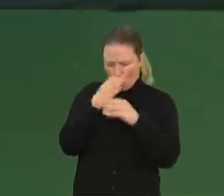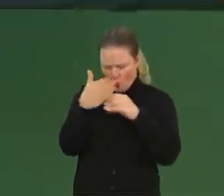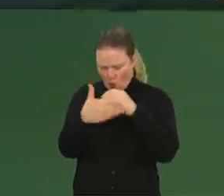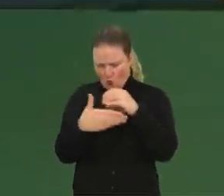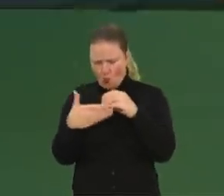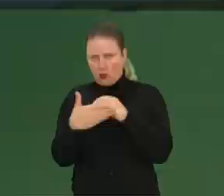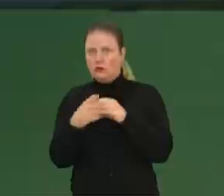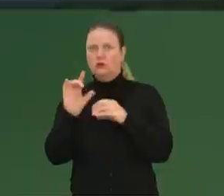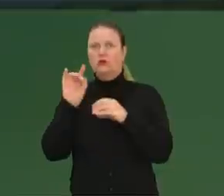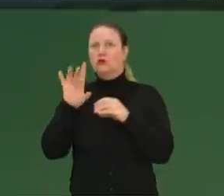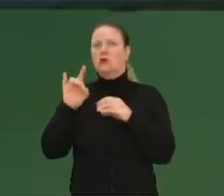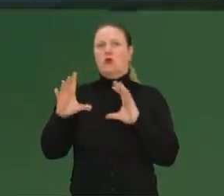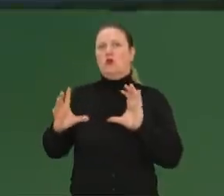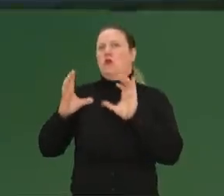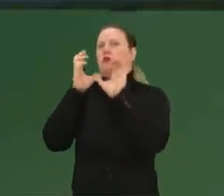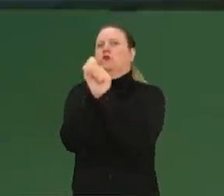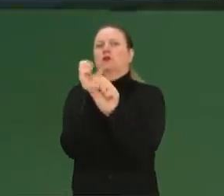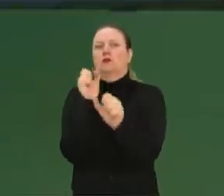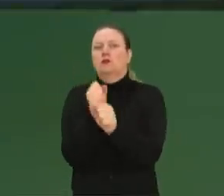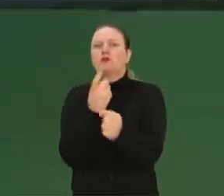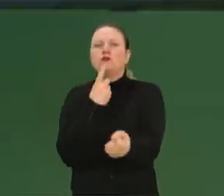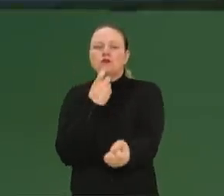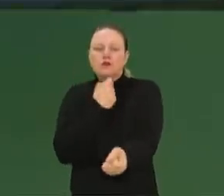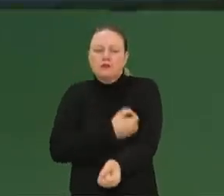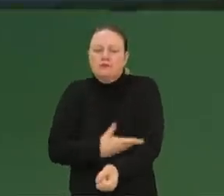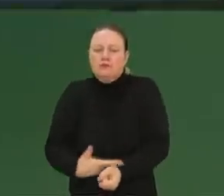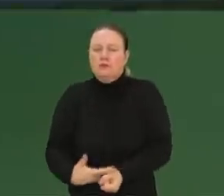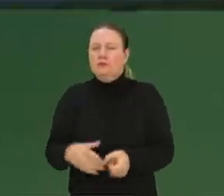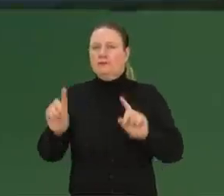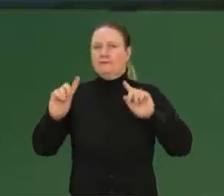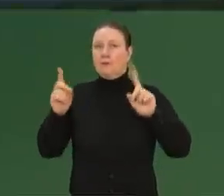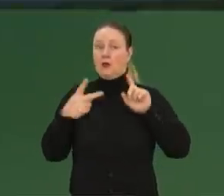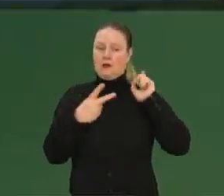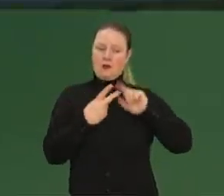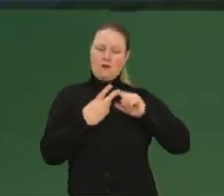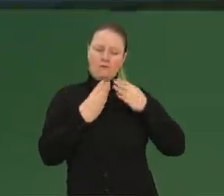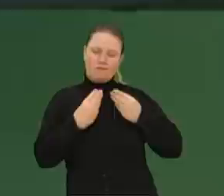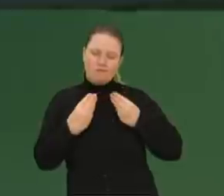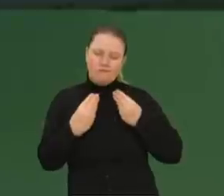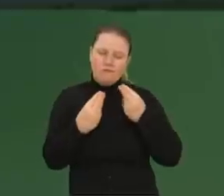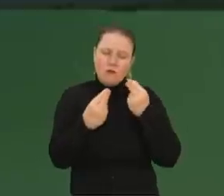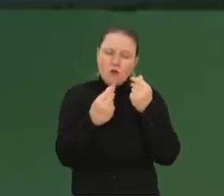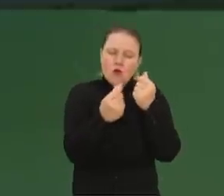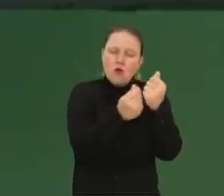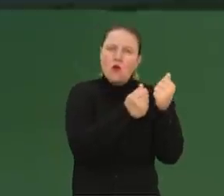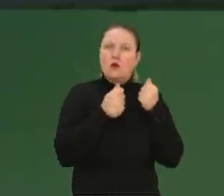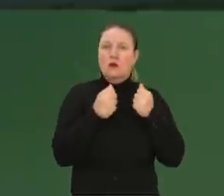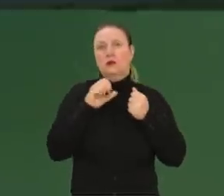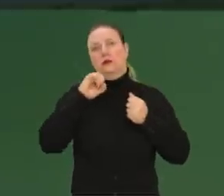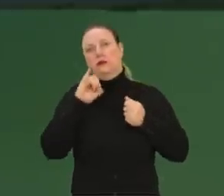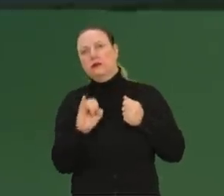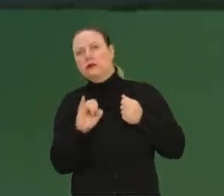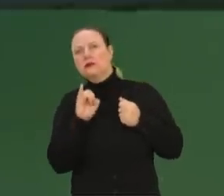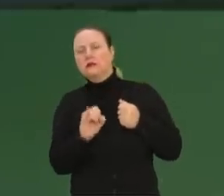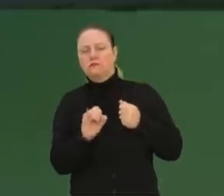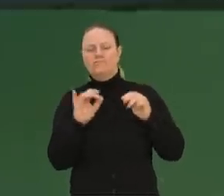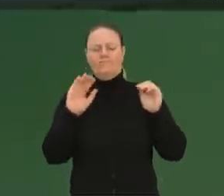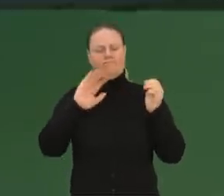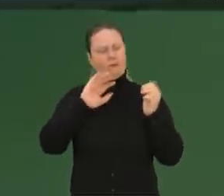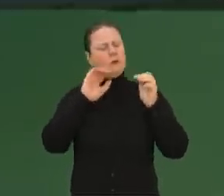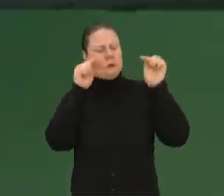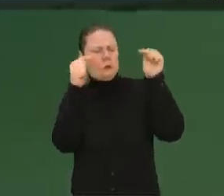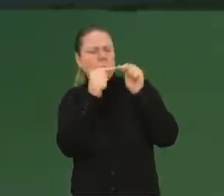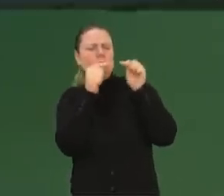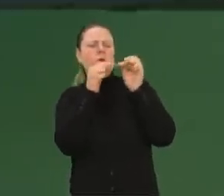quantidade de glóbulos vermelhos, mas vai analisar também a qualidade, ou seja, se o formato deles está